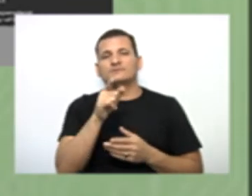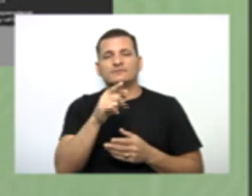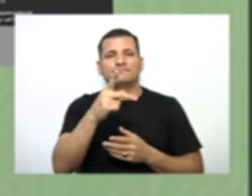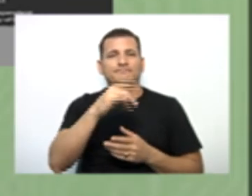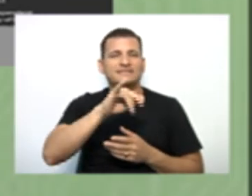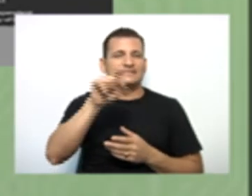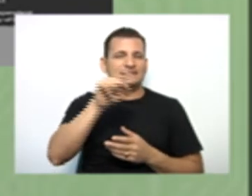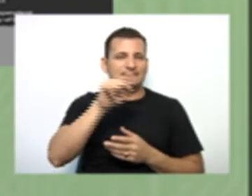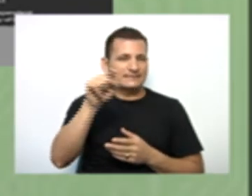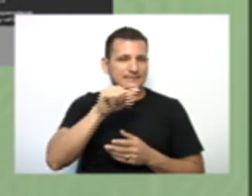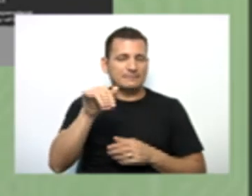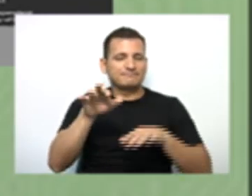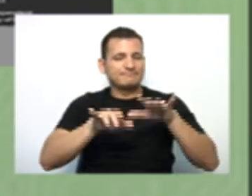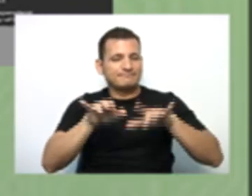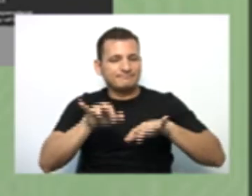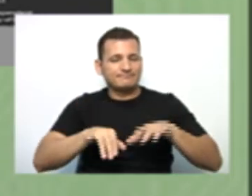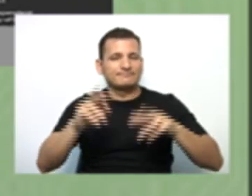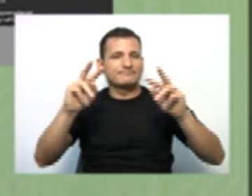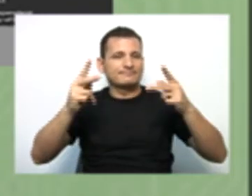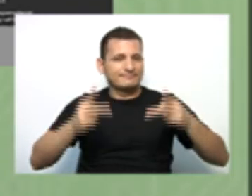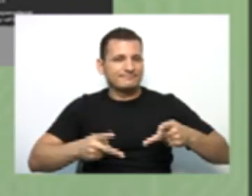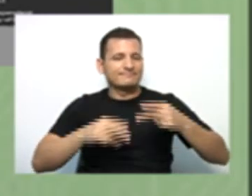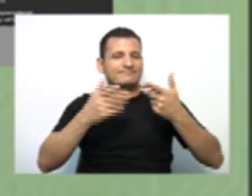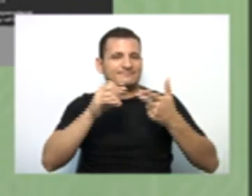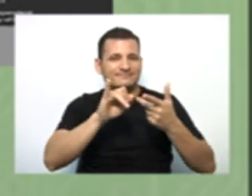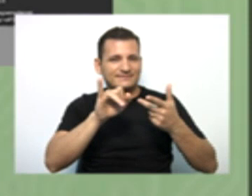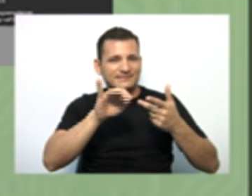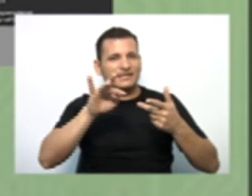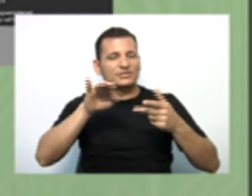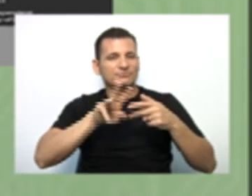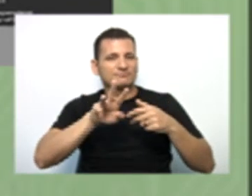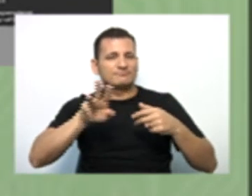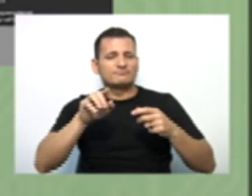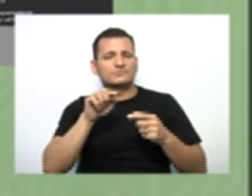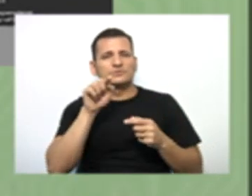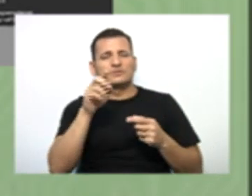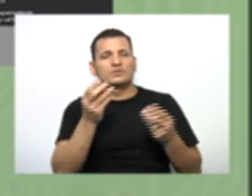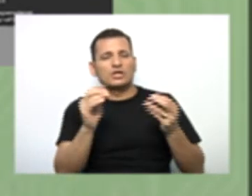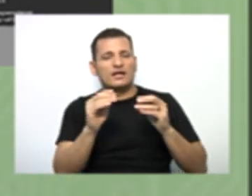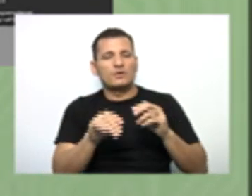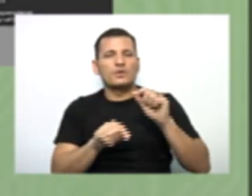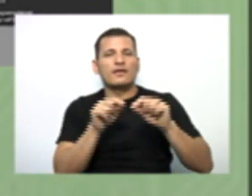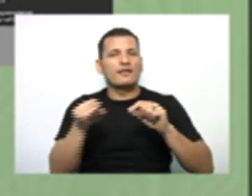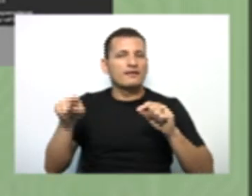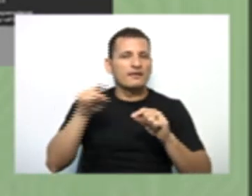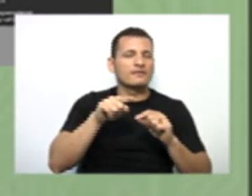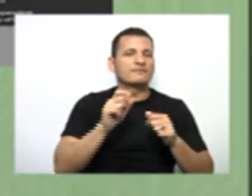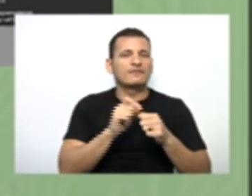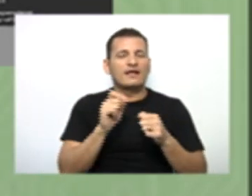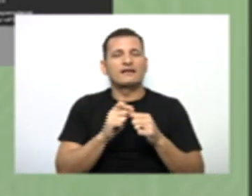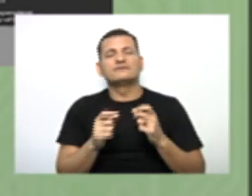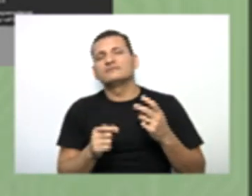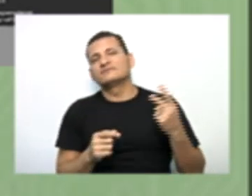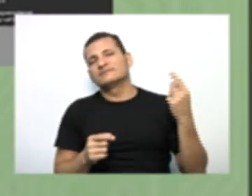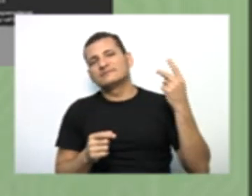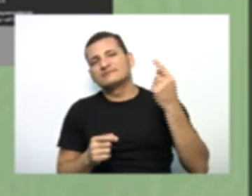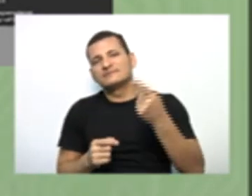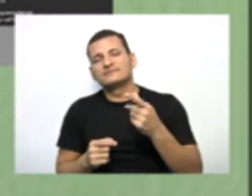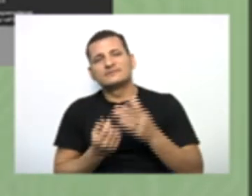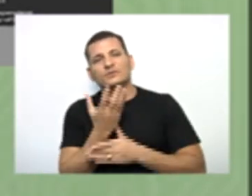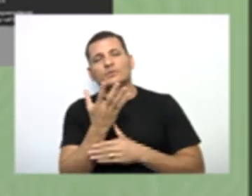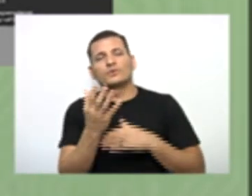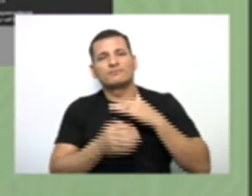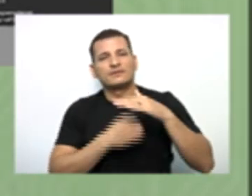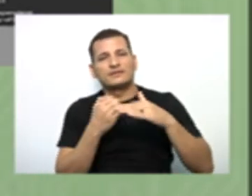uma pizzaria. Você não vai colocar ali o que eles são, o que eles fazem, desde quando, já na página